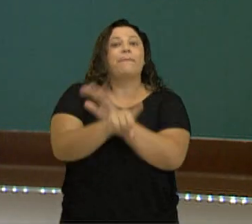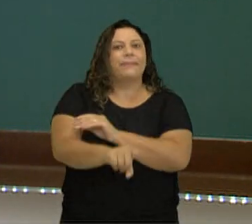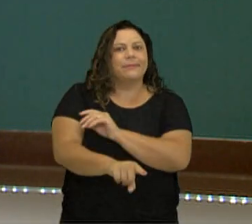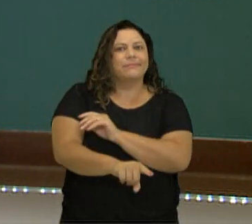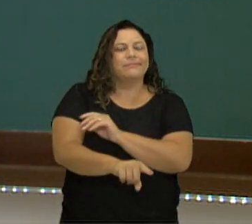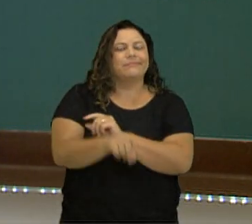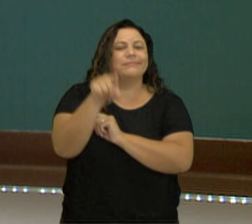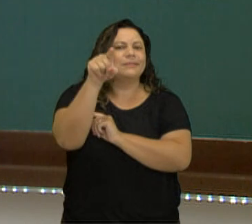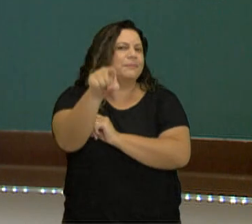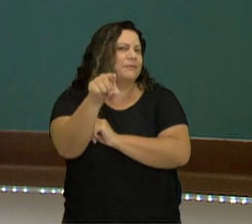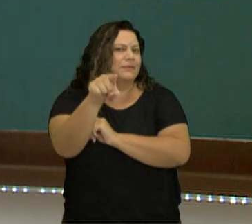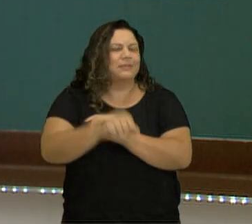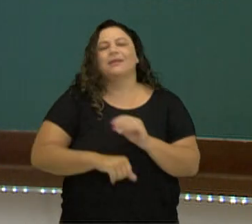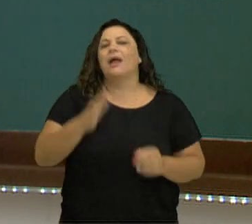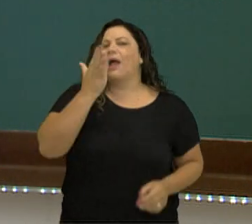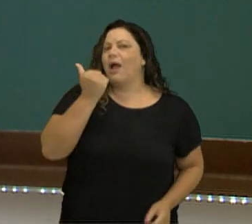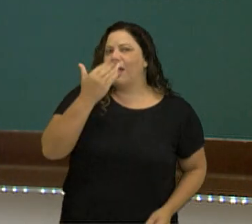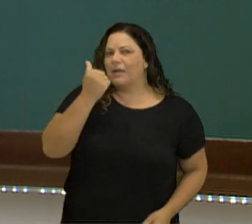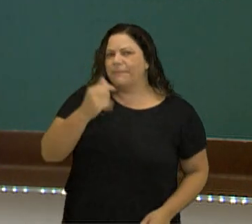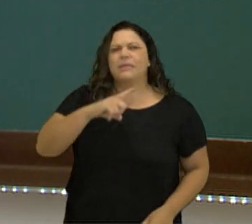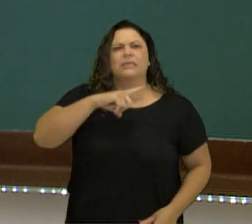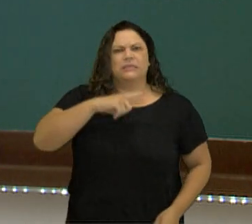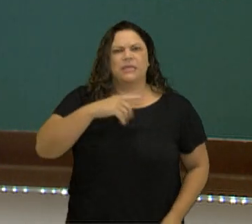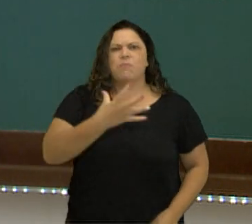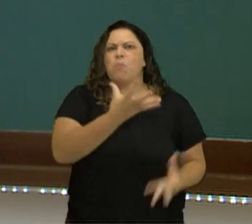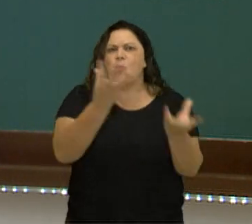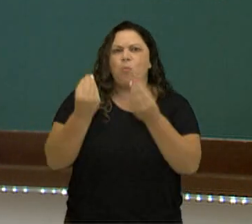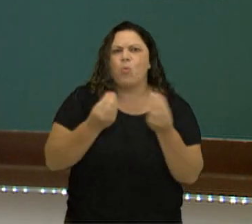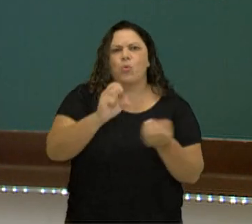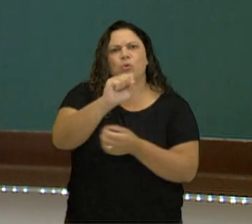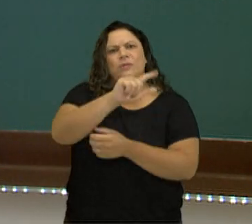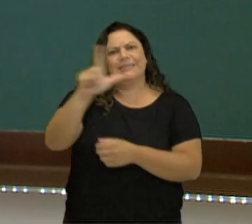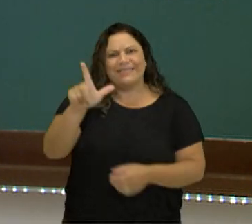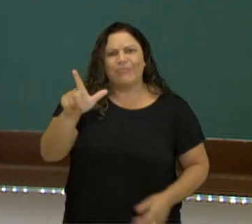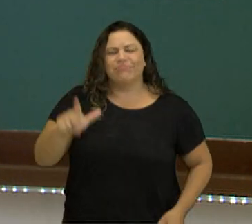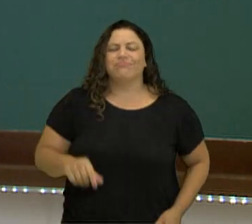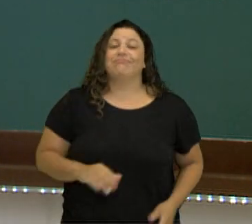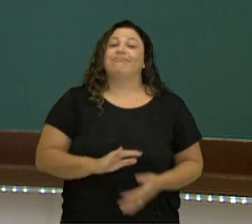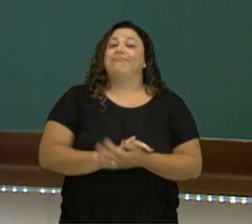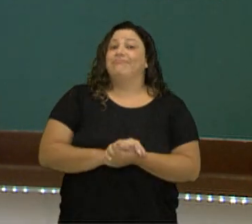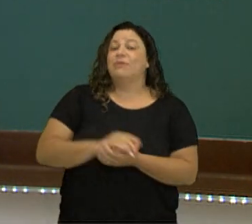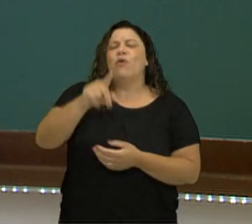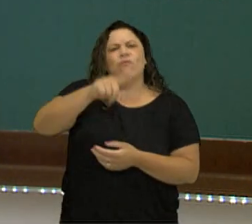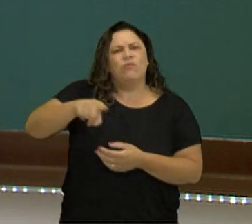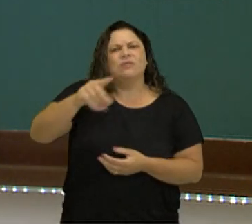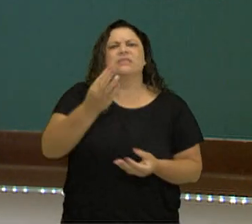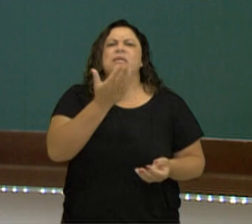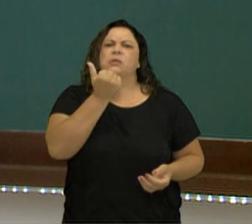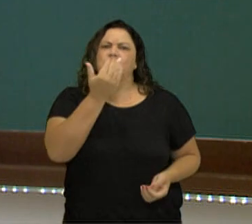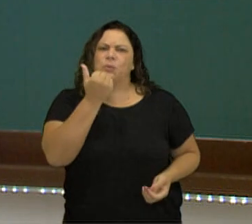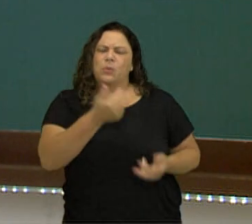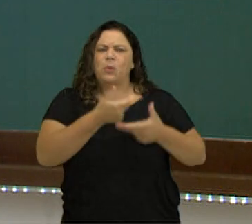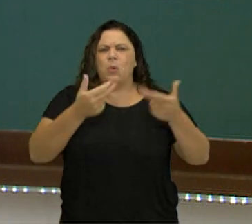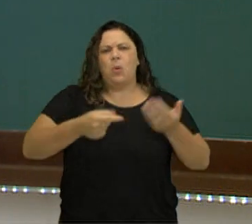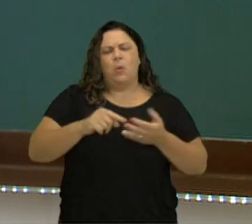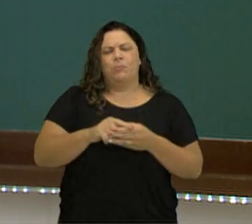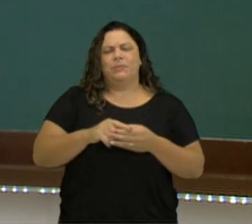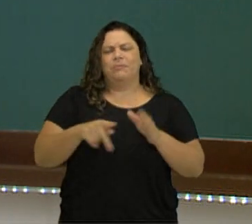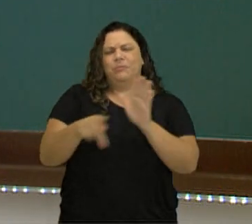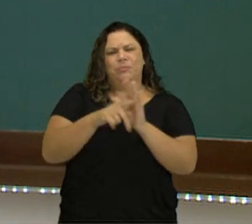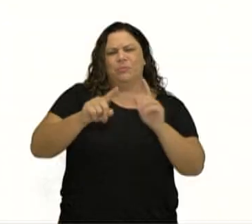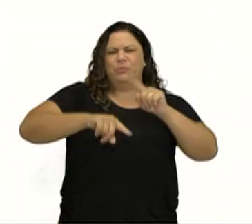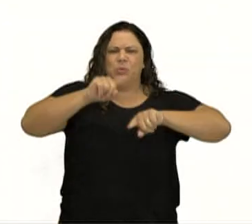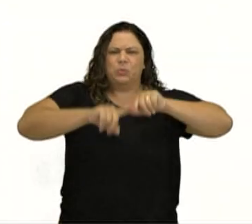Pergunta: sua alimentação contém muito sal? Você consome produtos